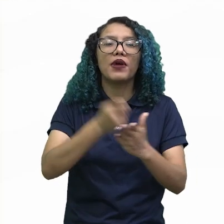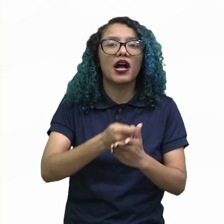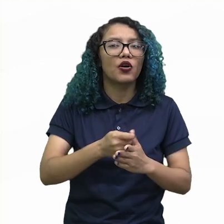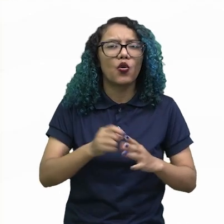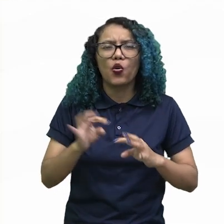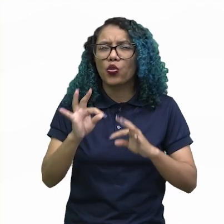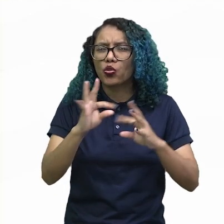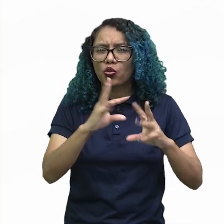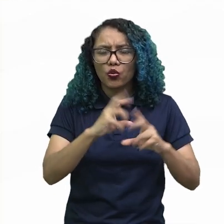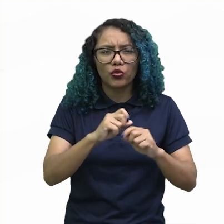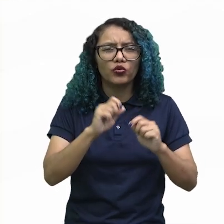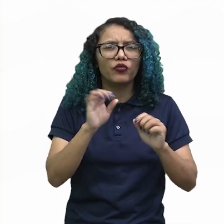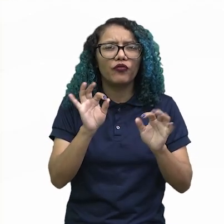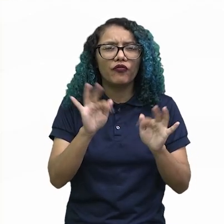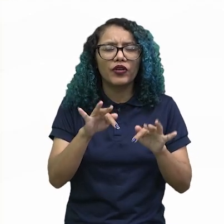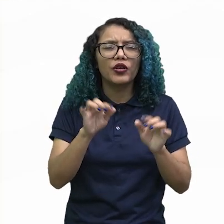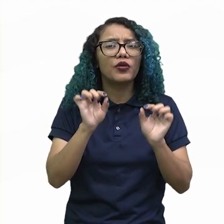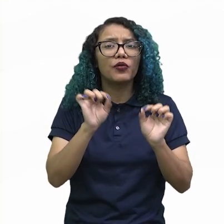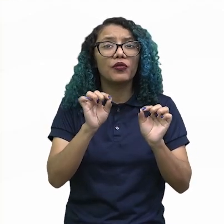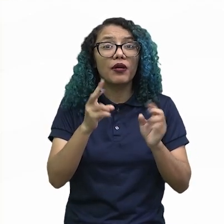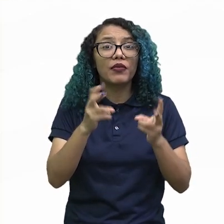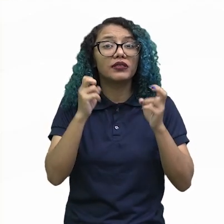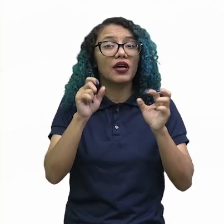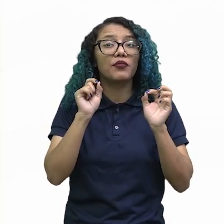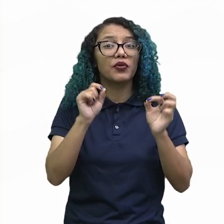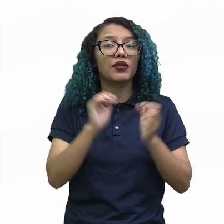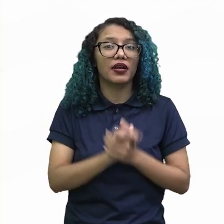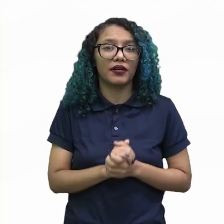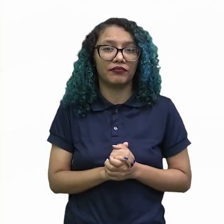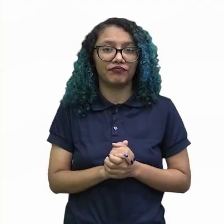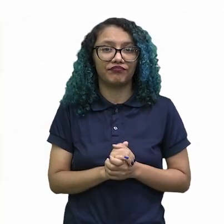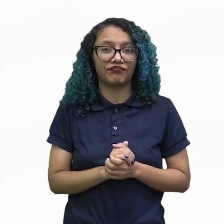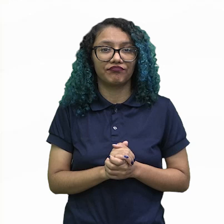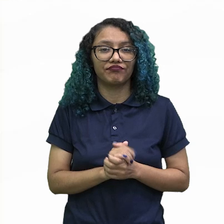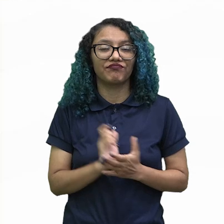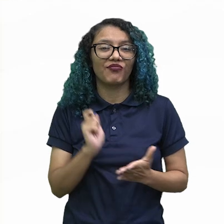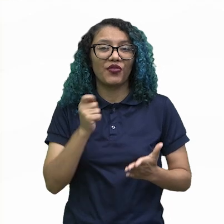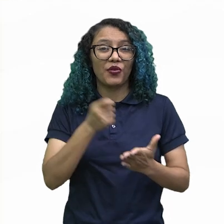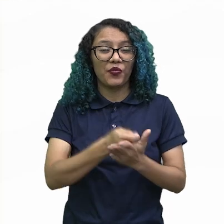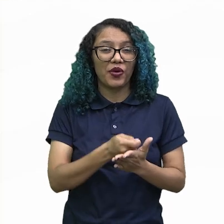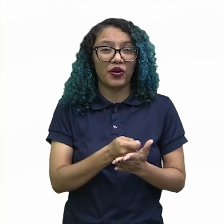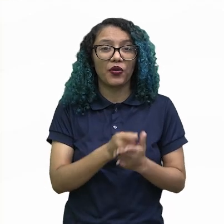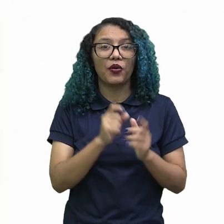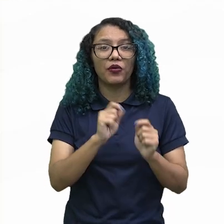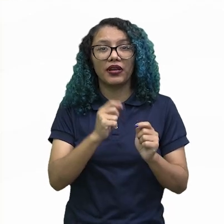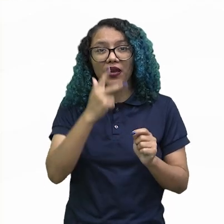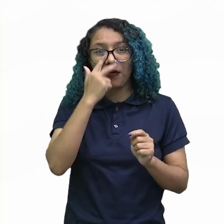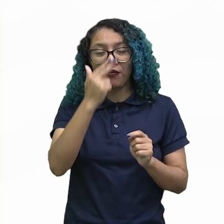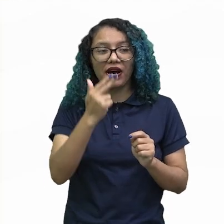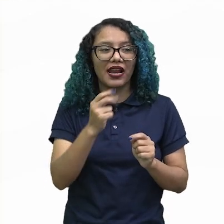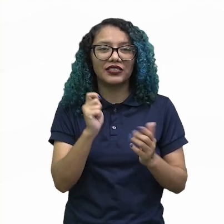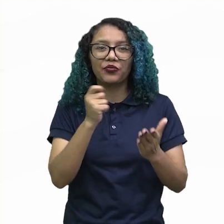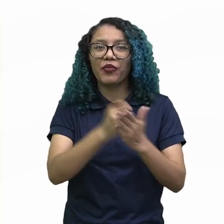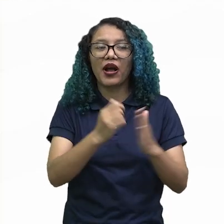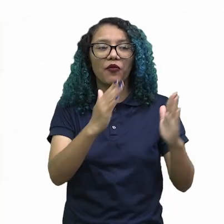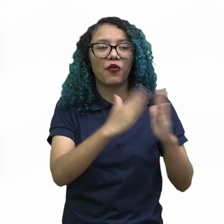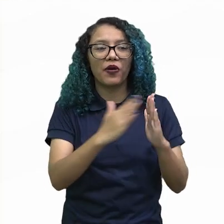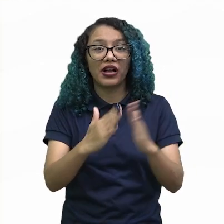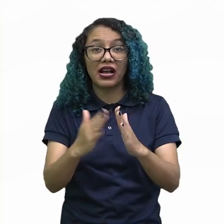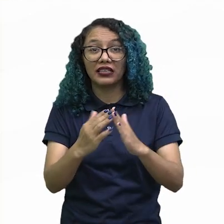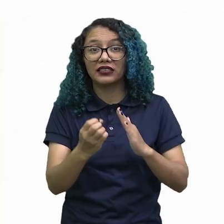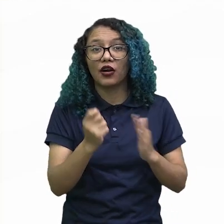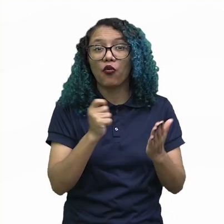dessa operação toda, você vai verificar que, de repente, você pagou um valor equivalente a 3 casas da qual